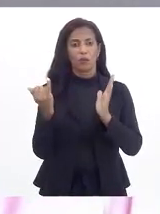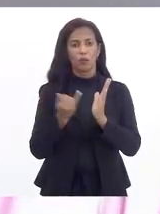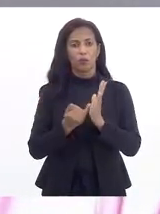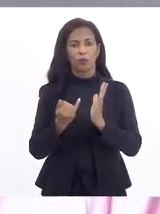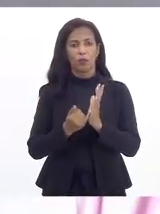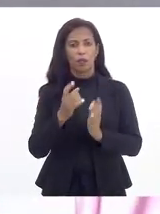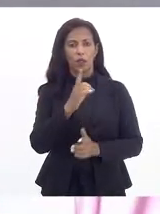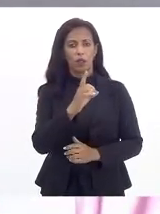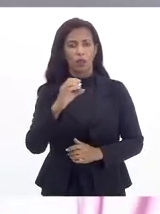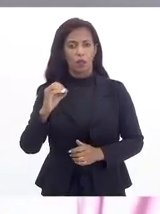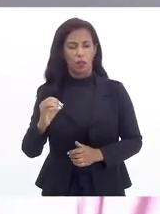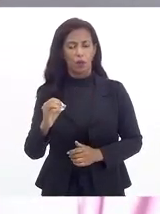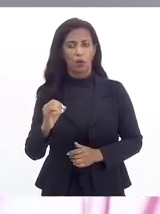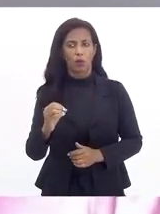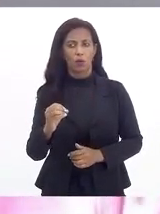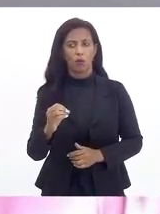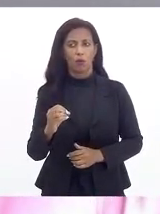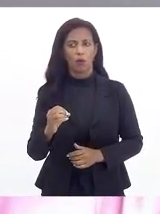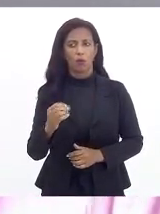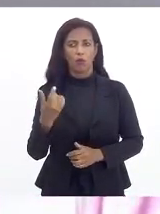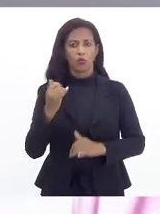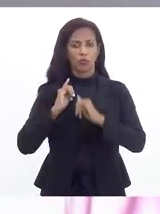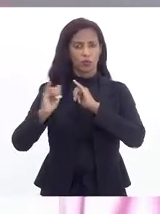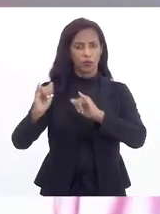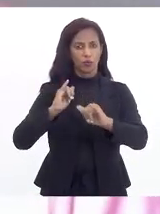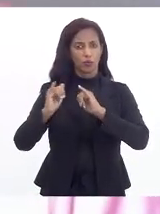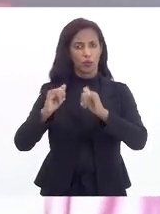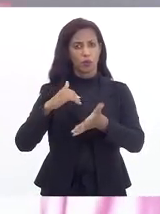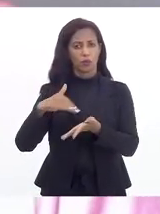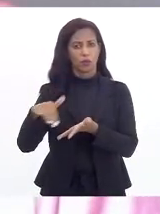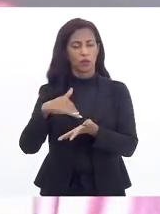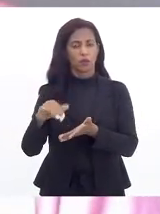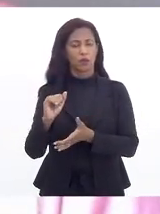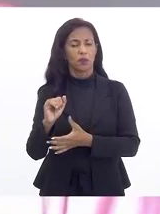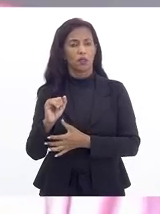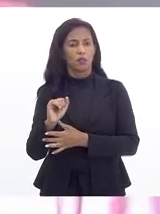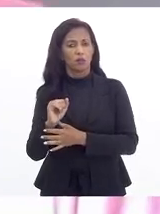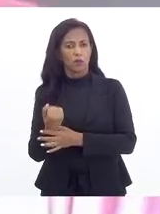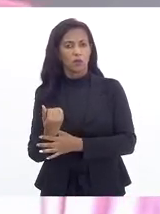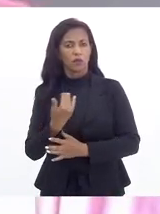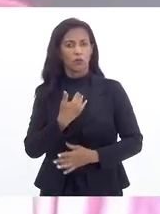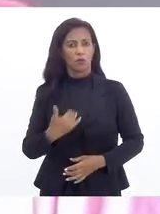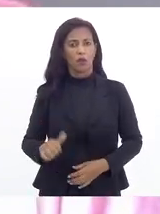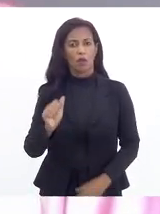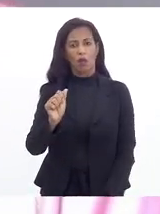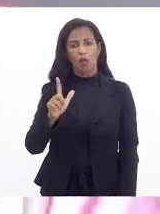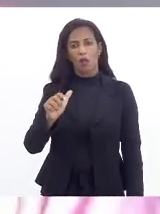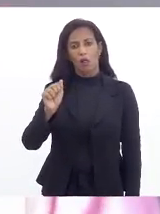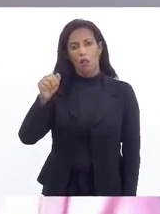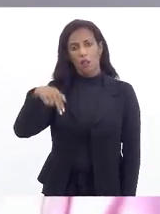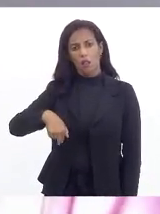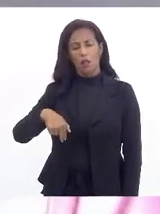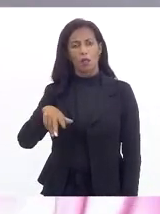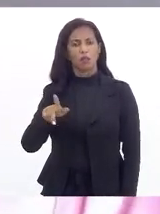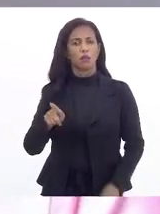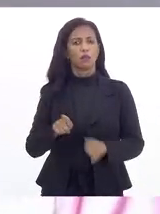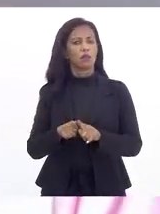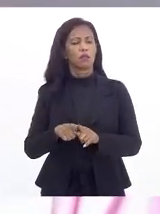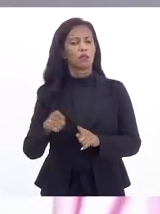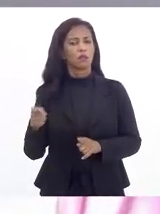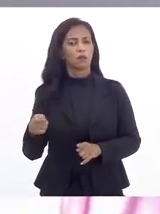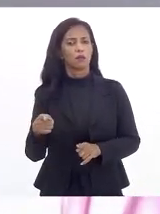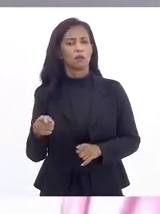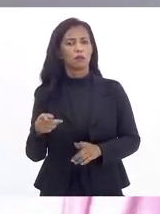em DO e foi enviado um requerimento de informação para o secretário de Polícia Civil, Alan Turnovski, a respeito